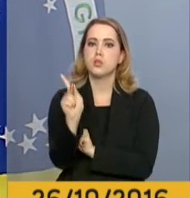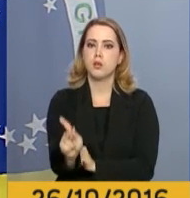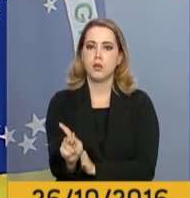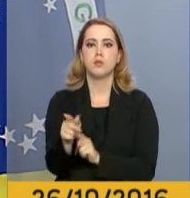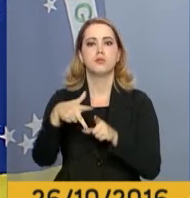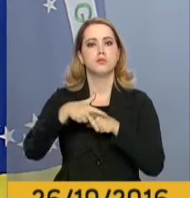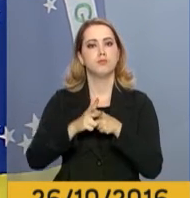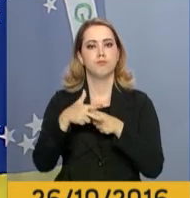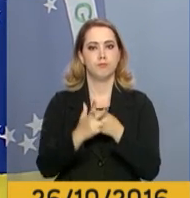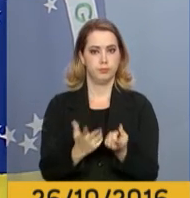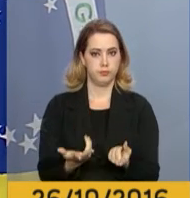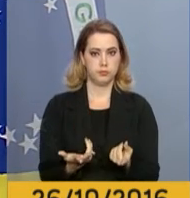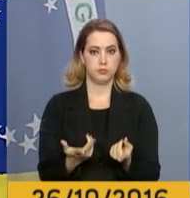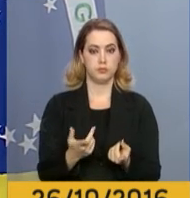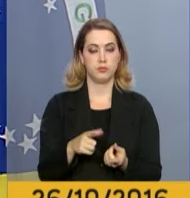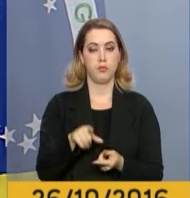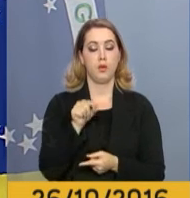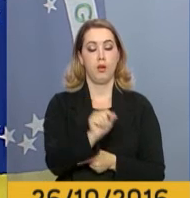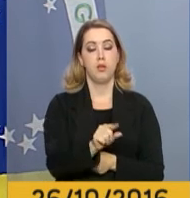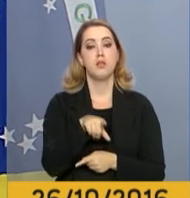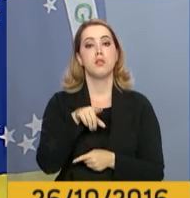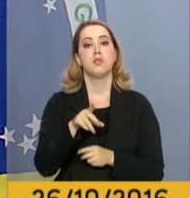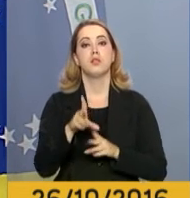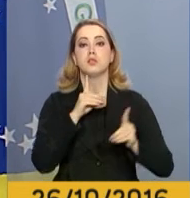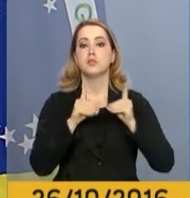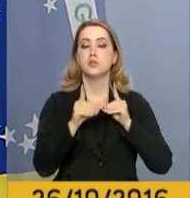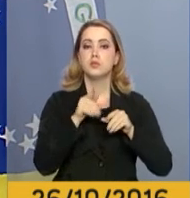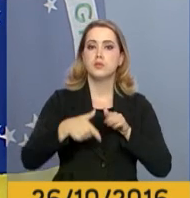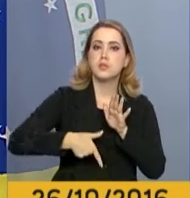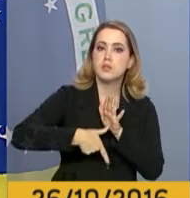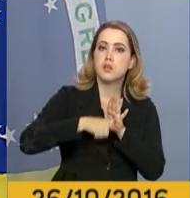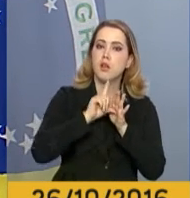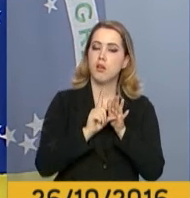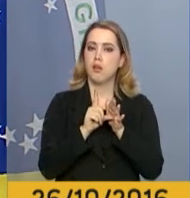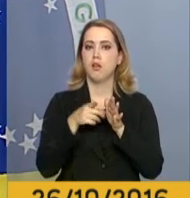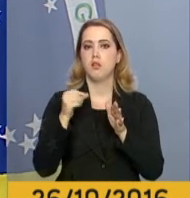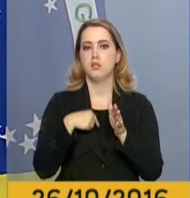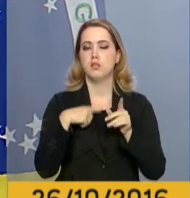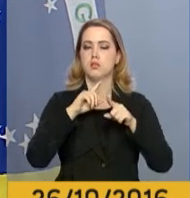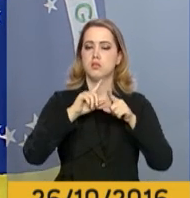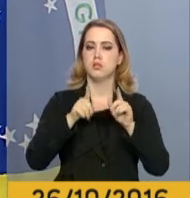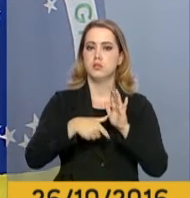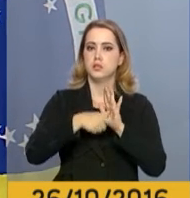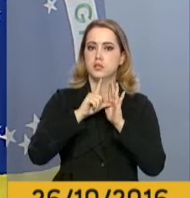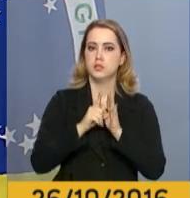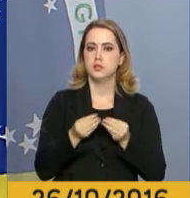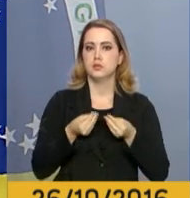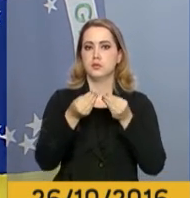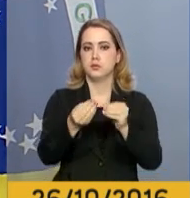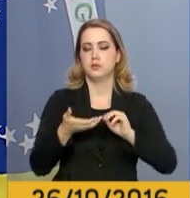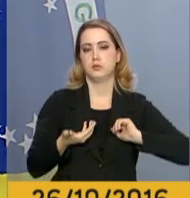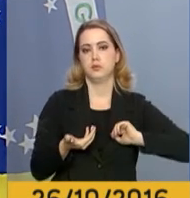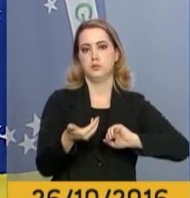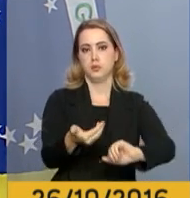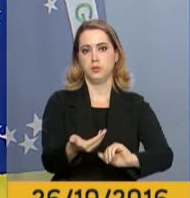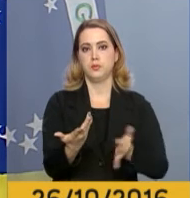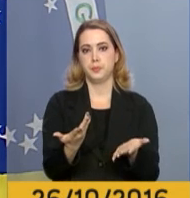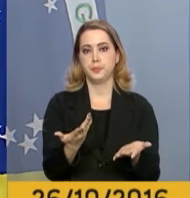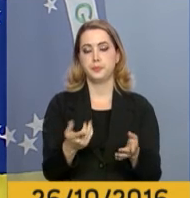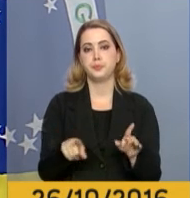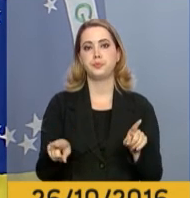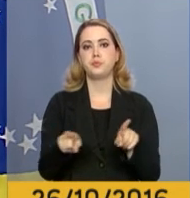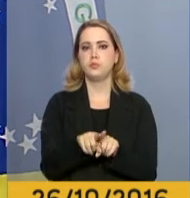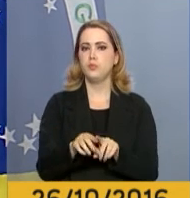necessidade indispensável. Este diálogo precederá o envio da reforma da Previdência ao Congresso. Por fim, há